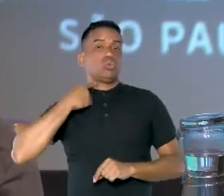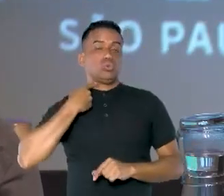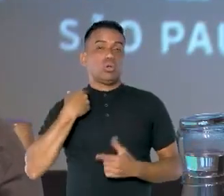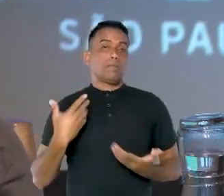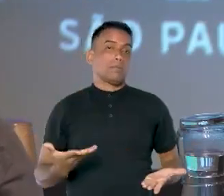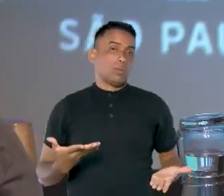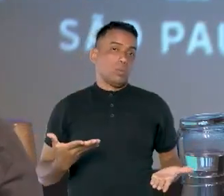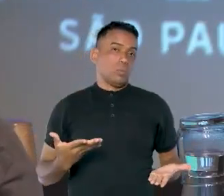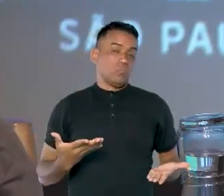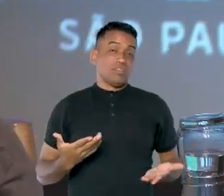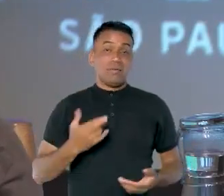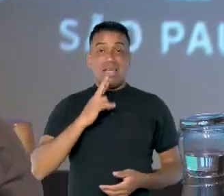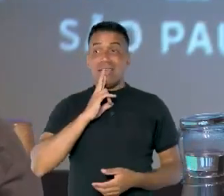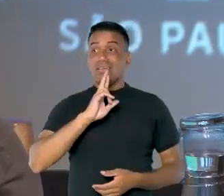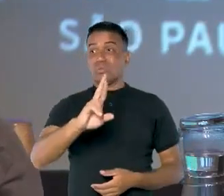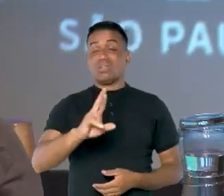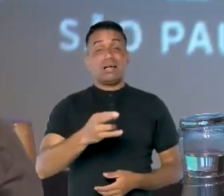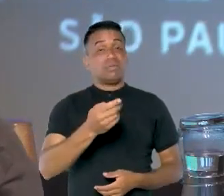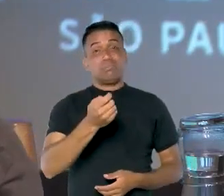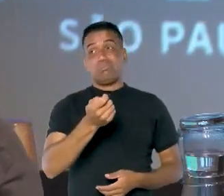pouco